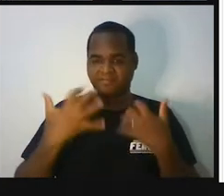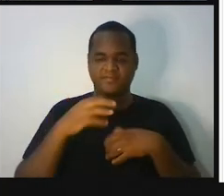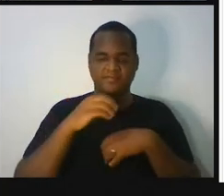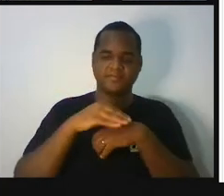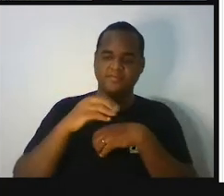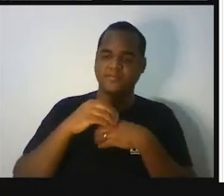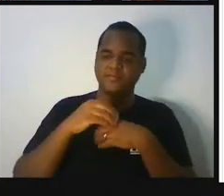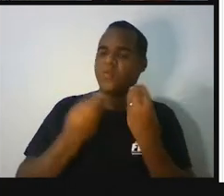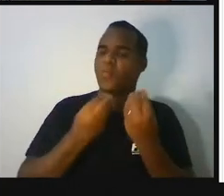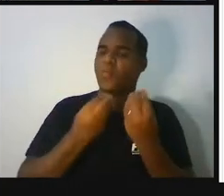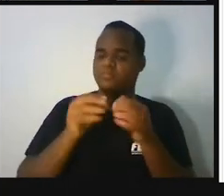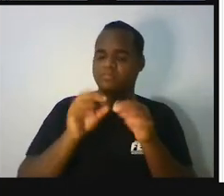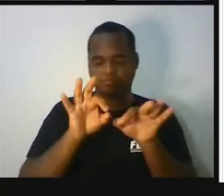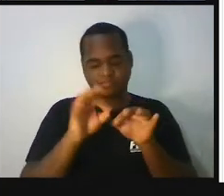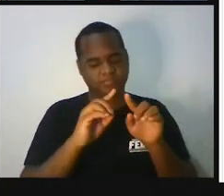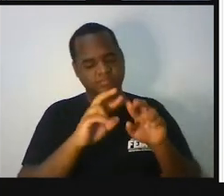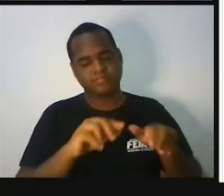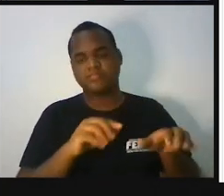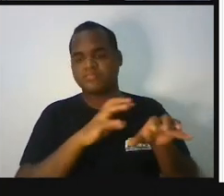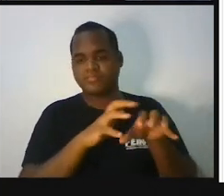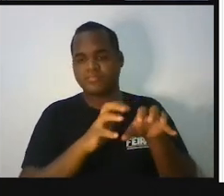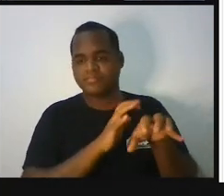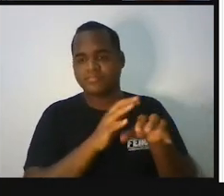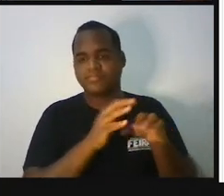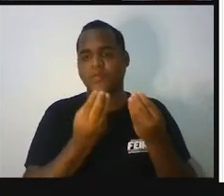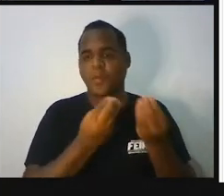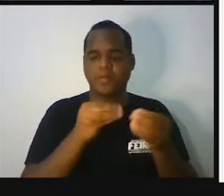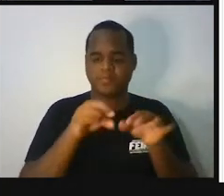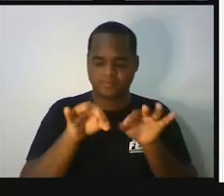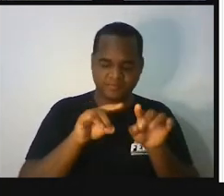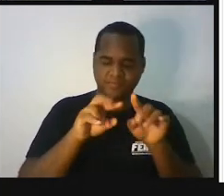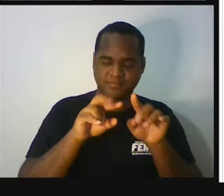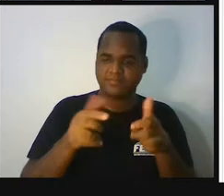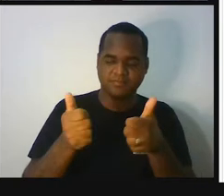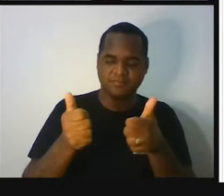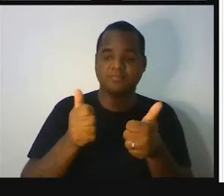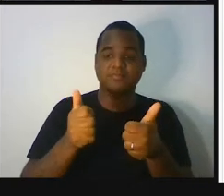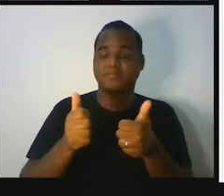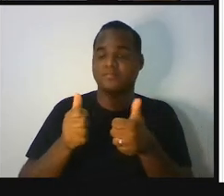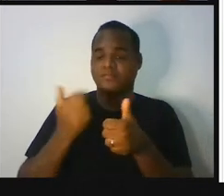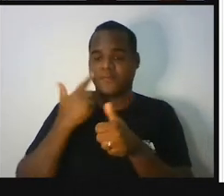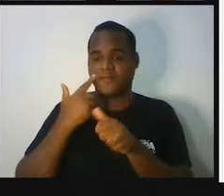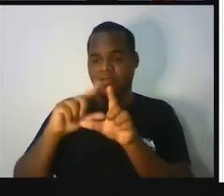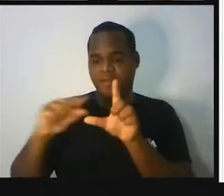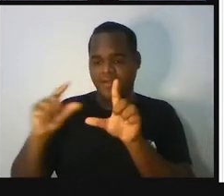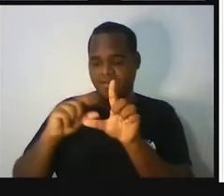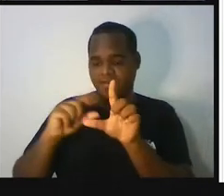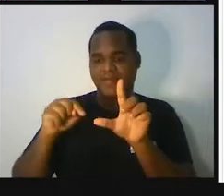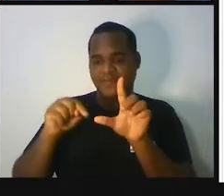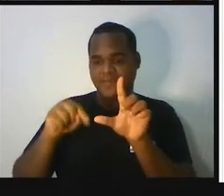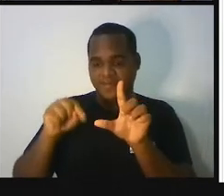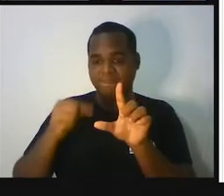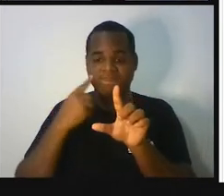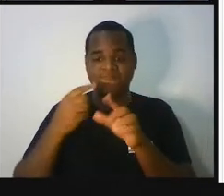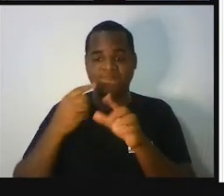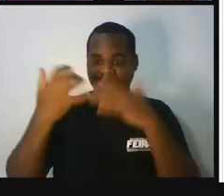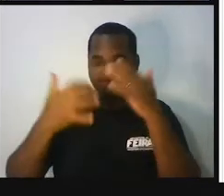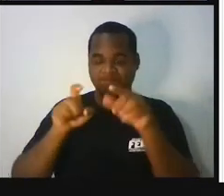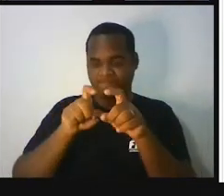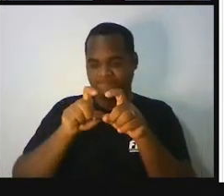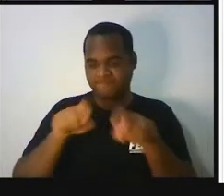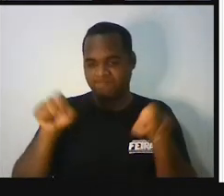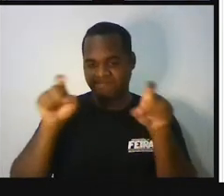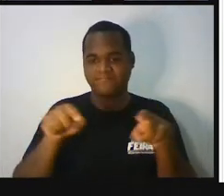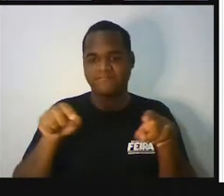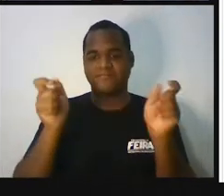se forma uma colmeia, como é que as abelhas constroem essa colmeia. O link fica na descrição na aula, você acessa para ver